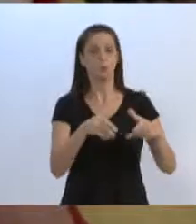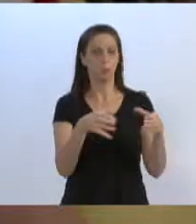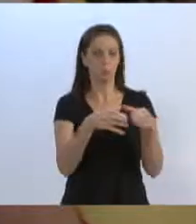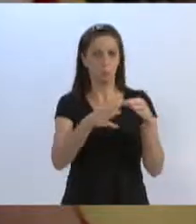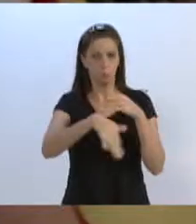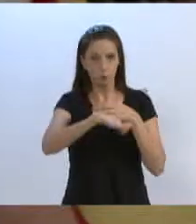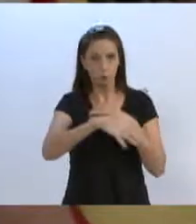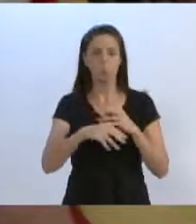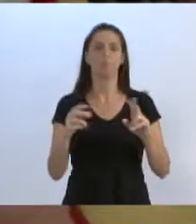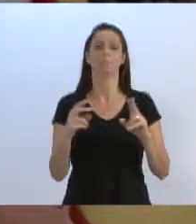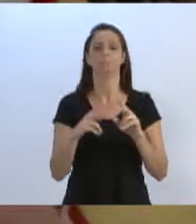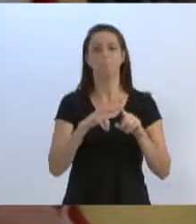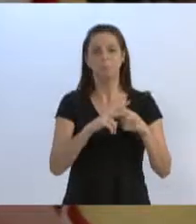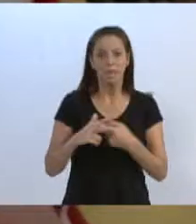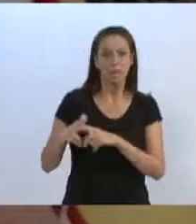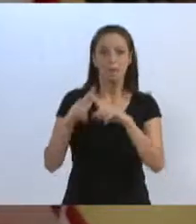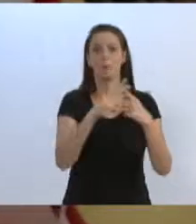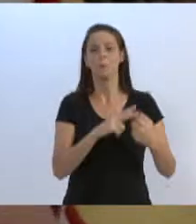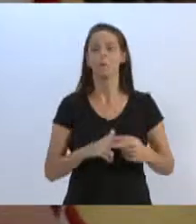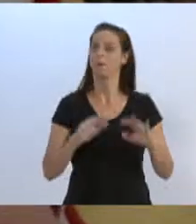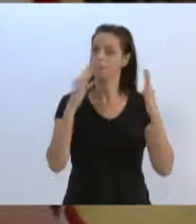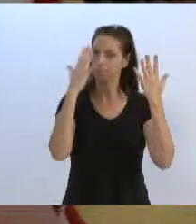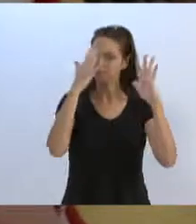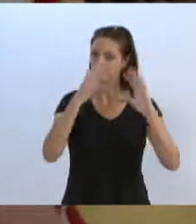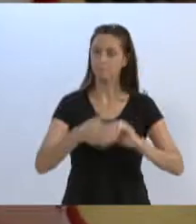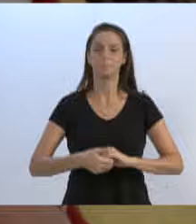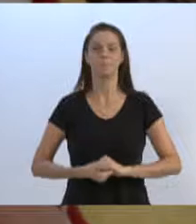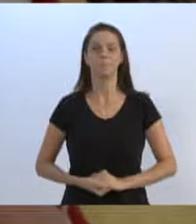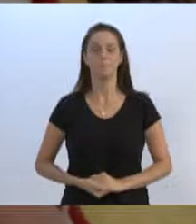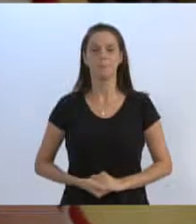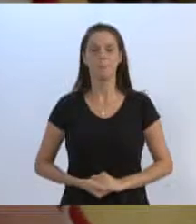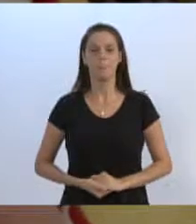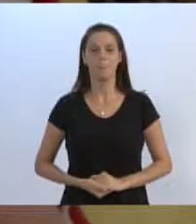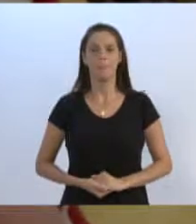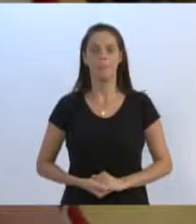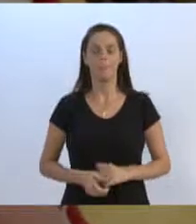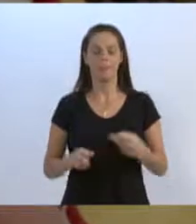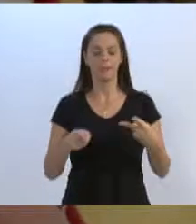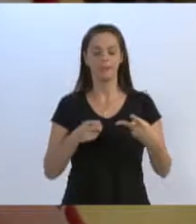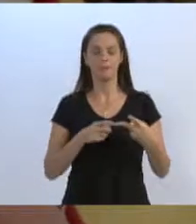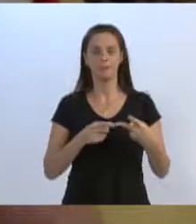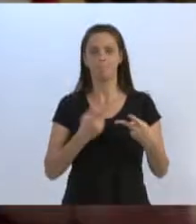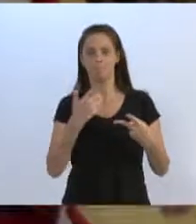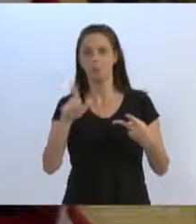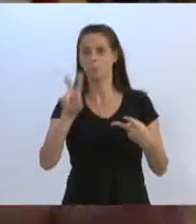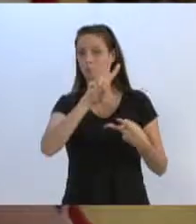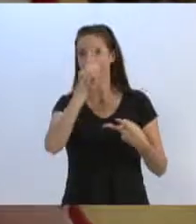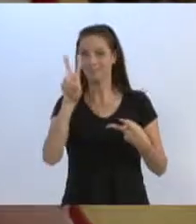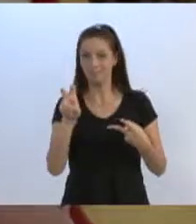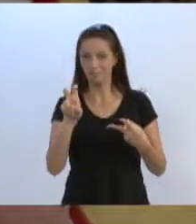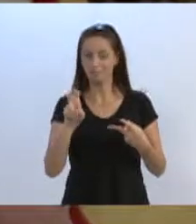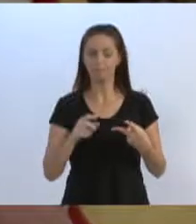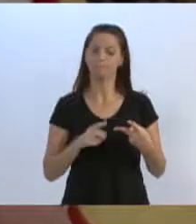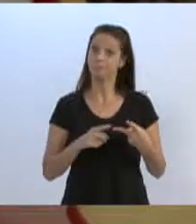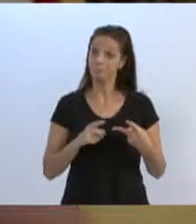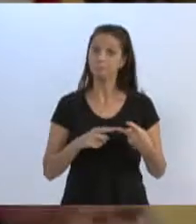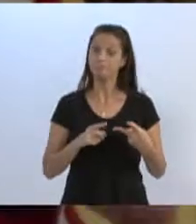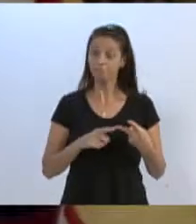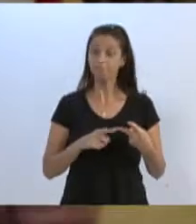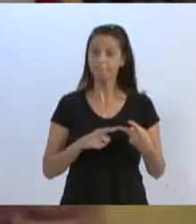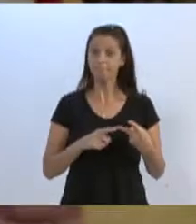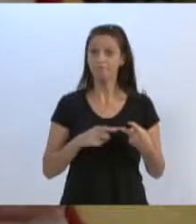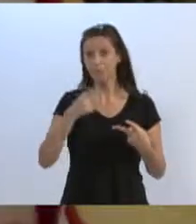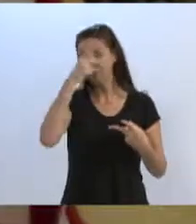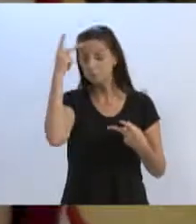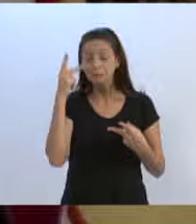a urbanizadora também, que participa aí. Mas um assunto que não deixa de ser comentário, não